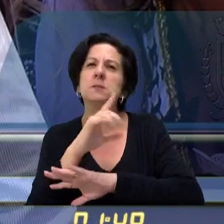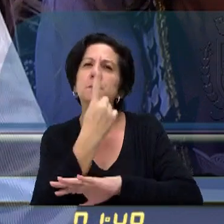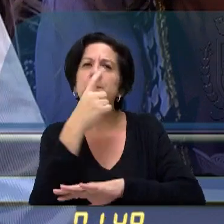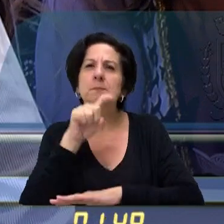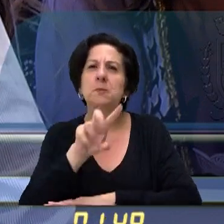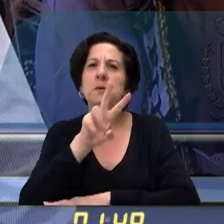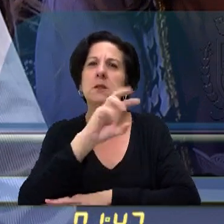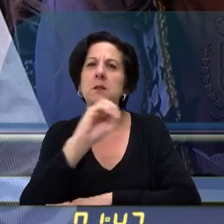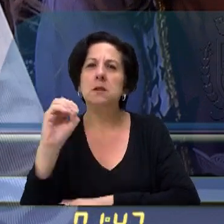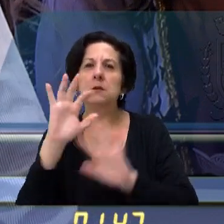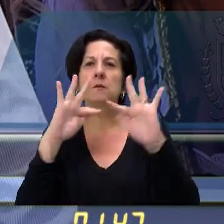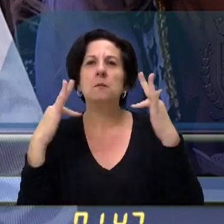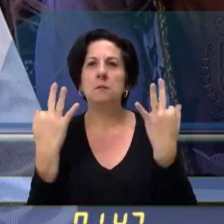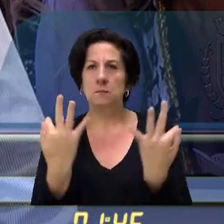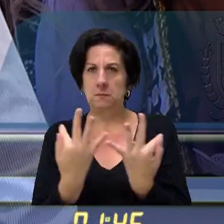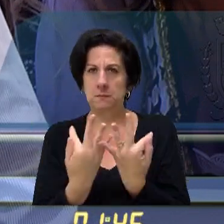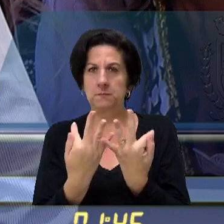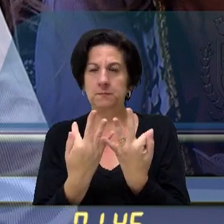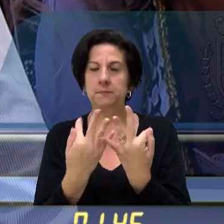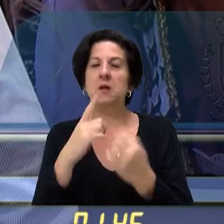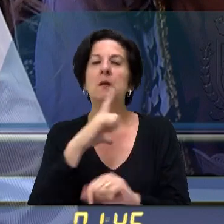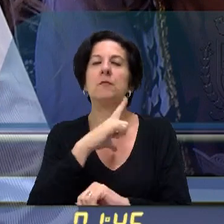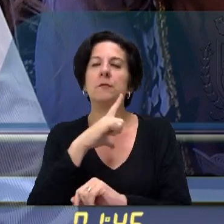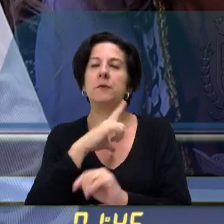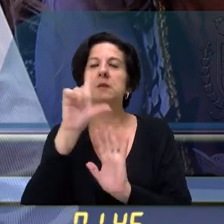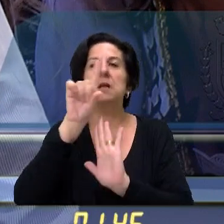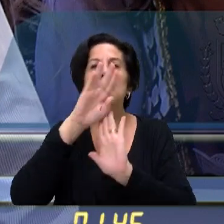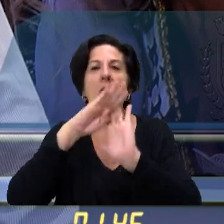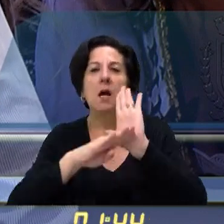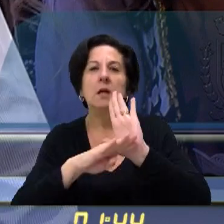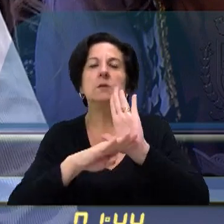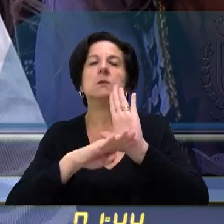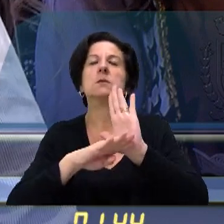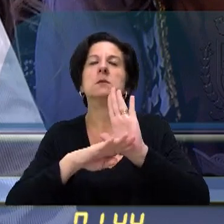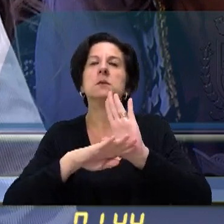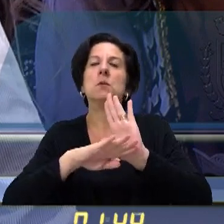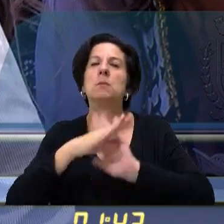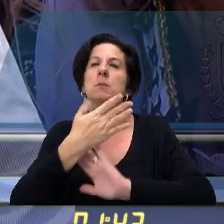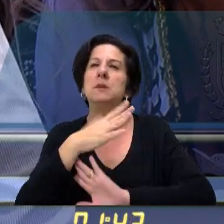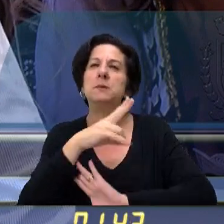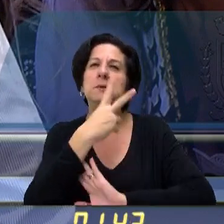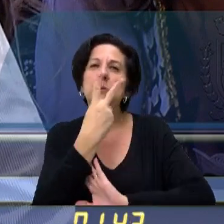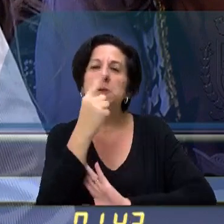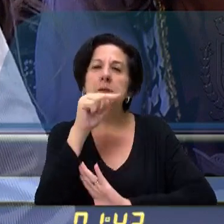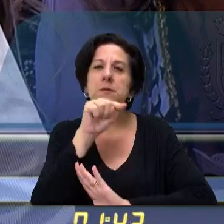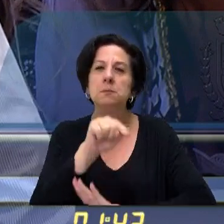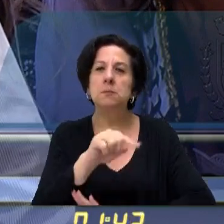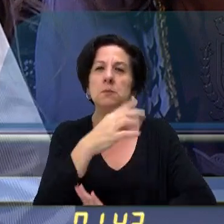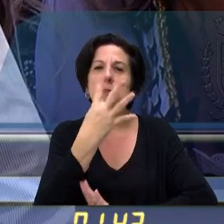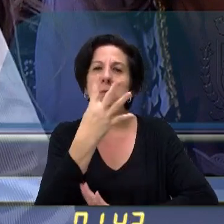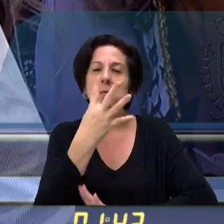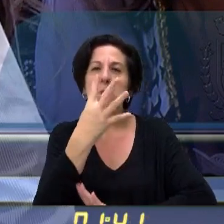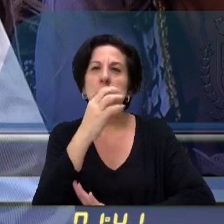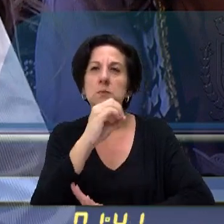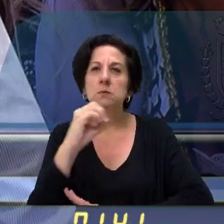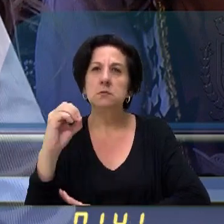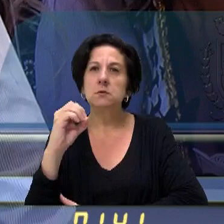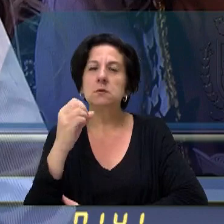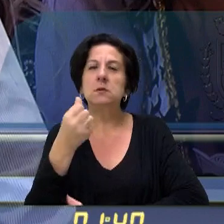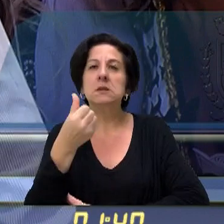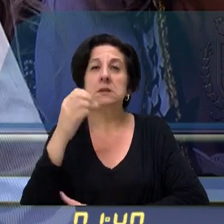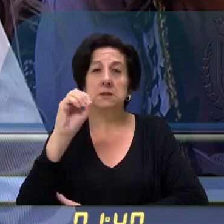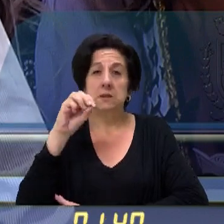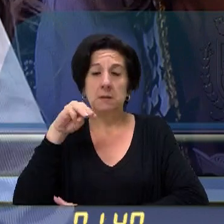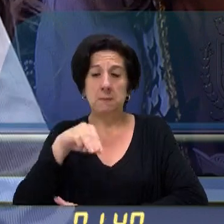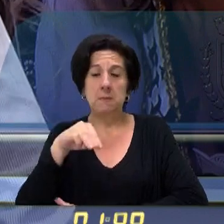1.500 famílias. Haverá uma redução no percurso de aproximadamente 2.460